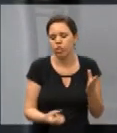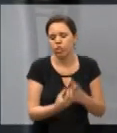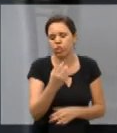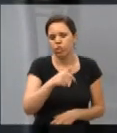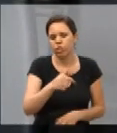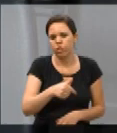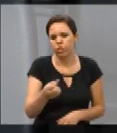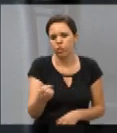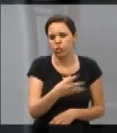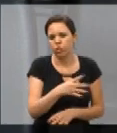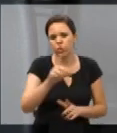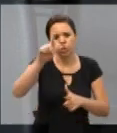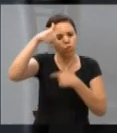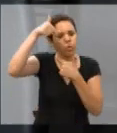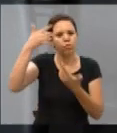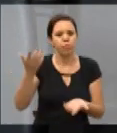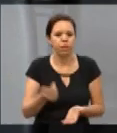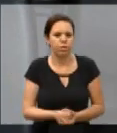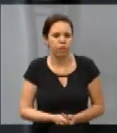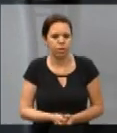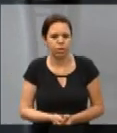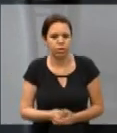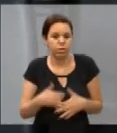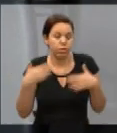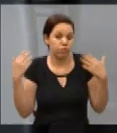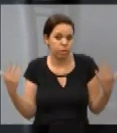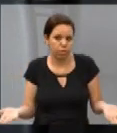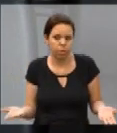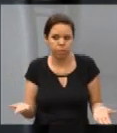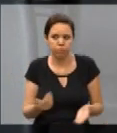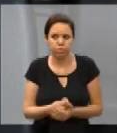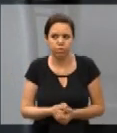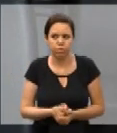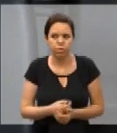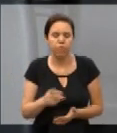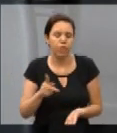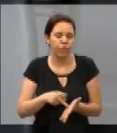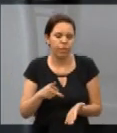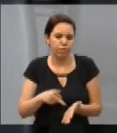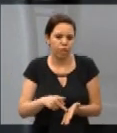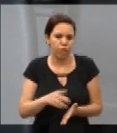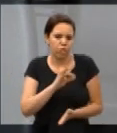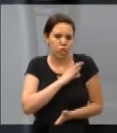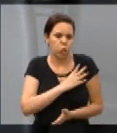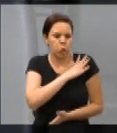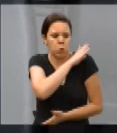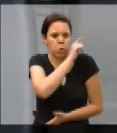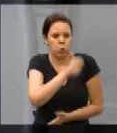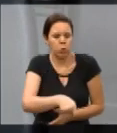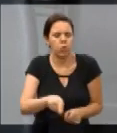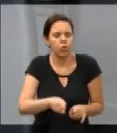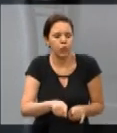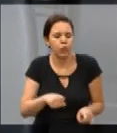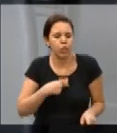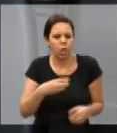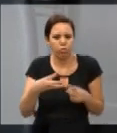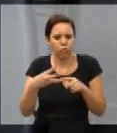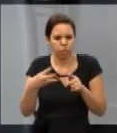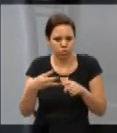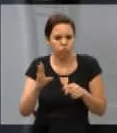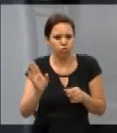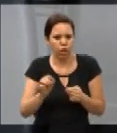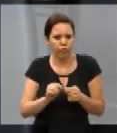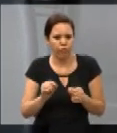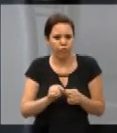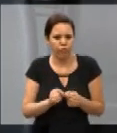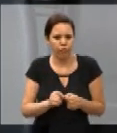para esse novo personagem? Então, na verdade, detetive mesmo, eu acho que esse é o terceiro que eu